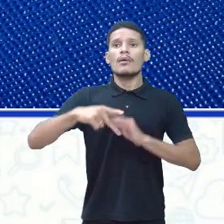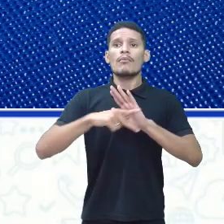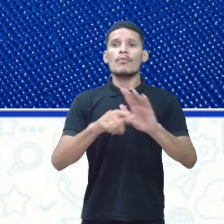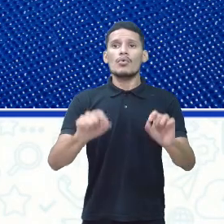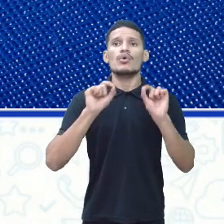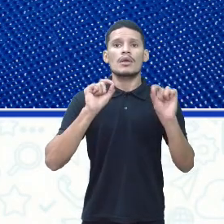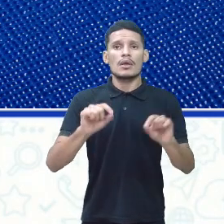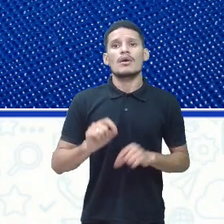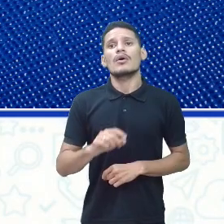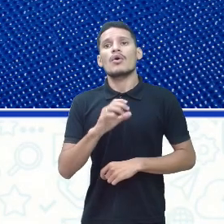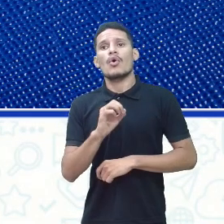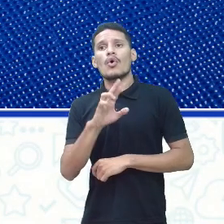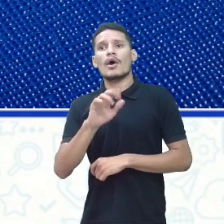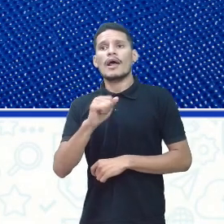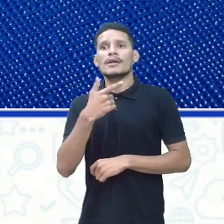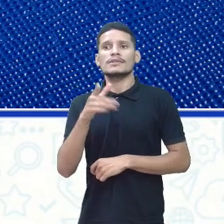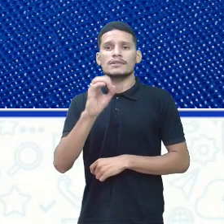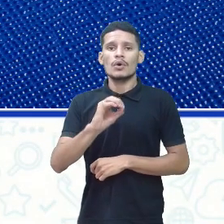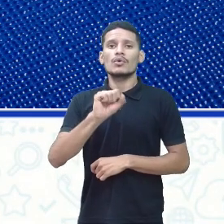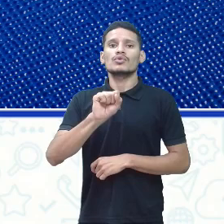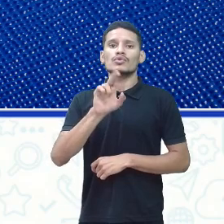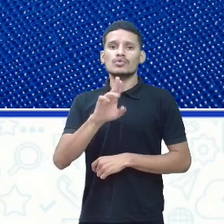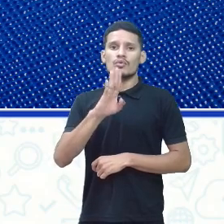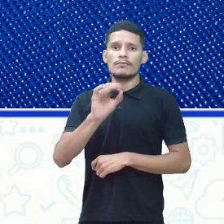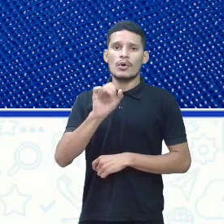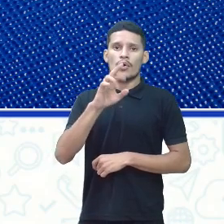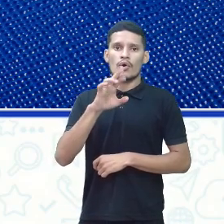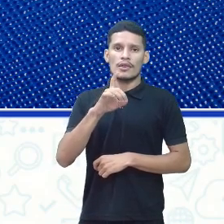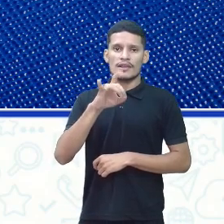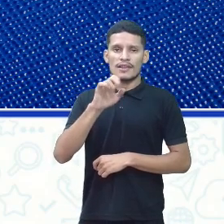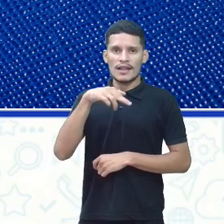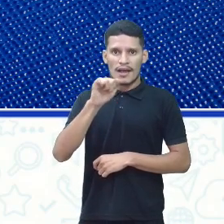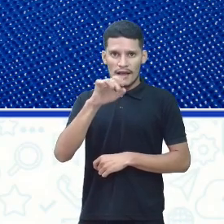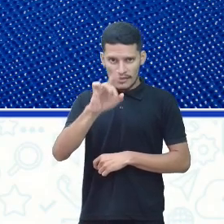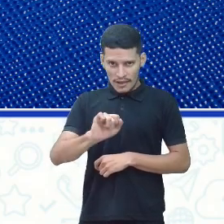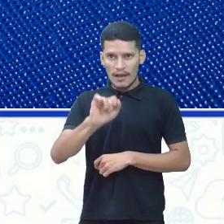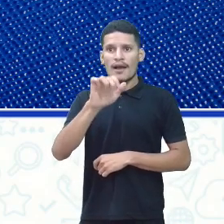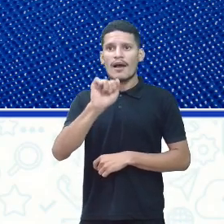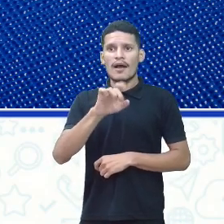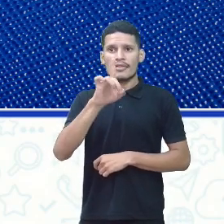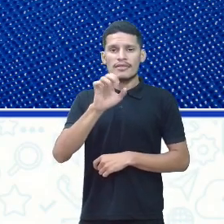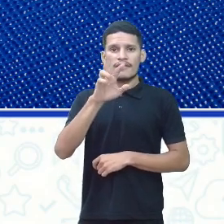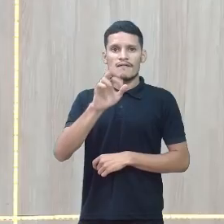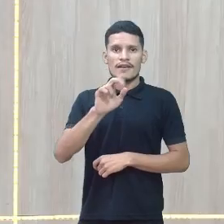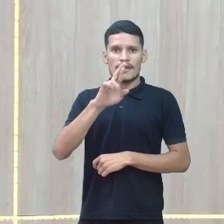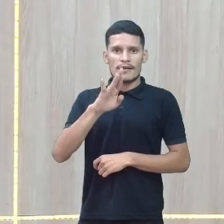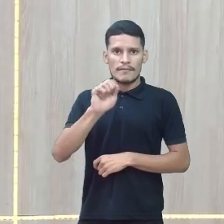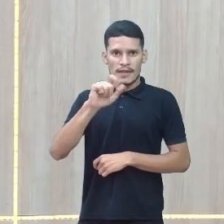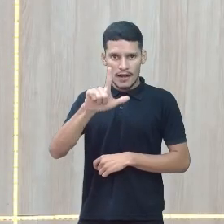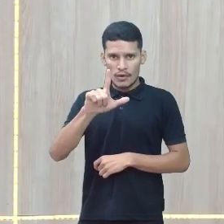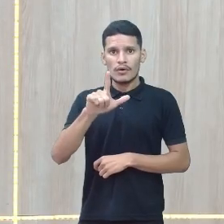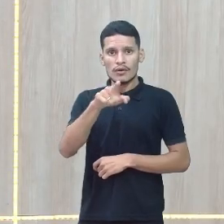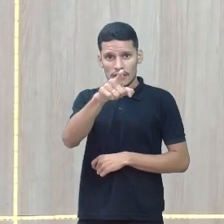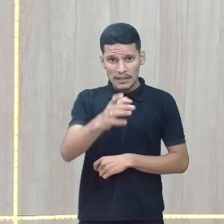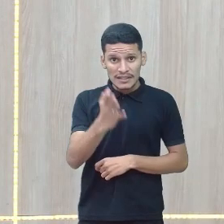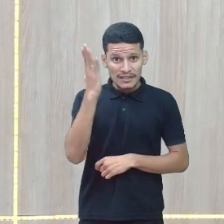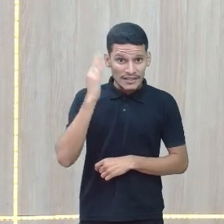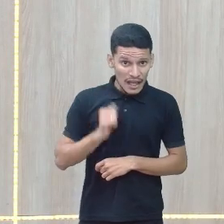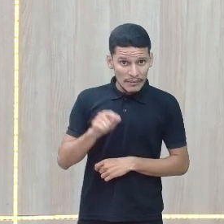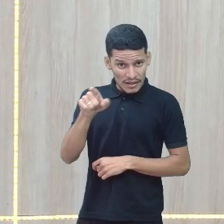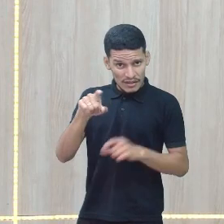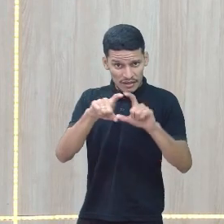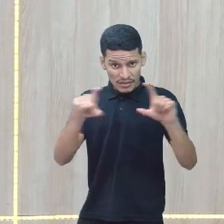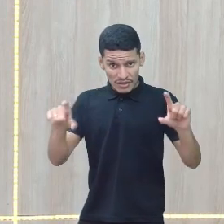de oração subordinada adverbial. Eita, o bicho pegou agora. Vocês sabem o que é uma